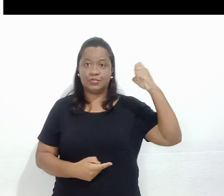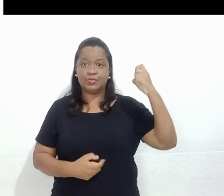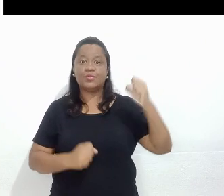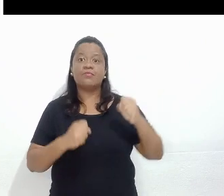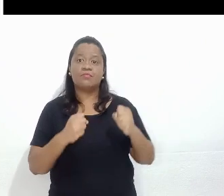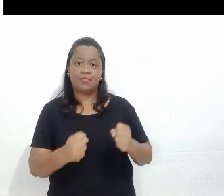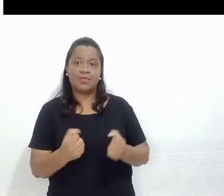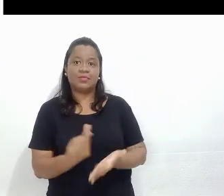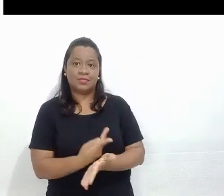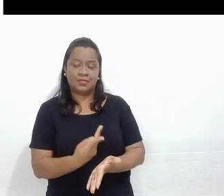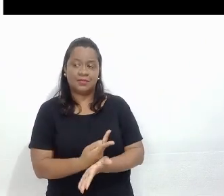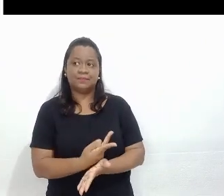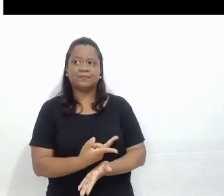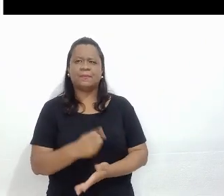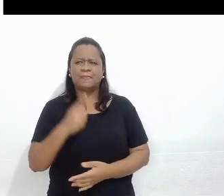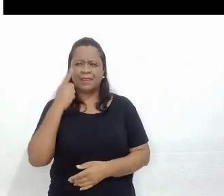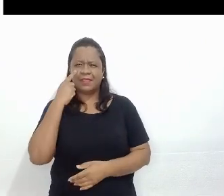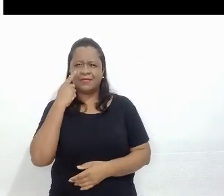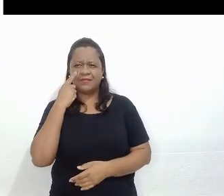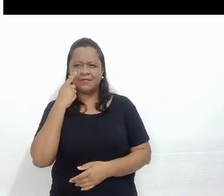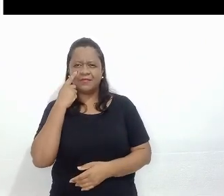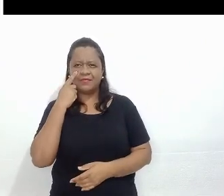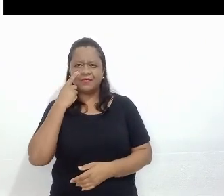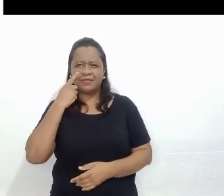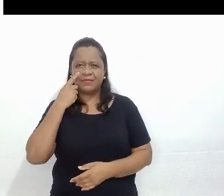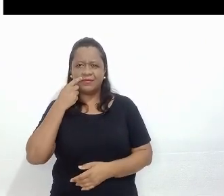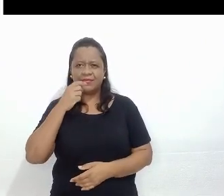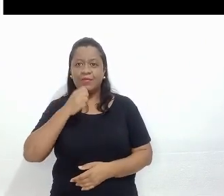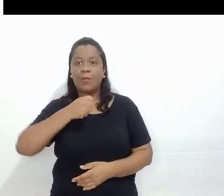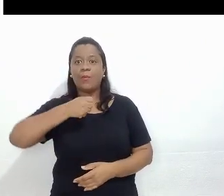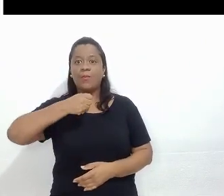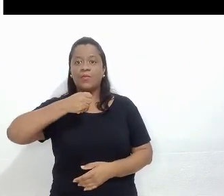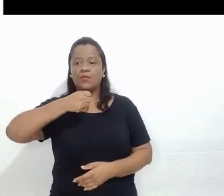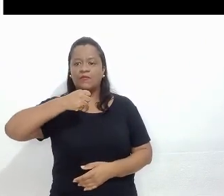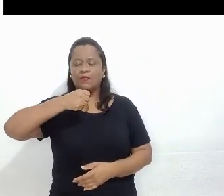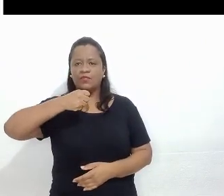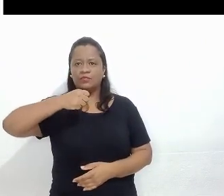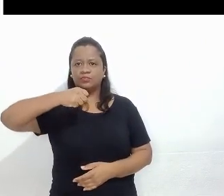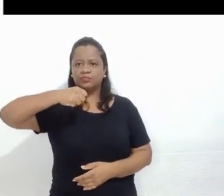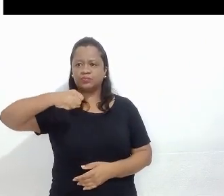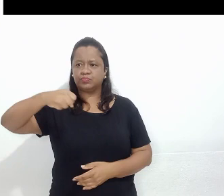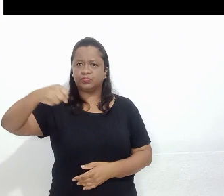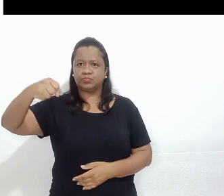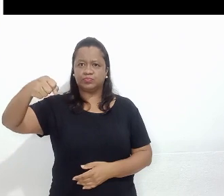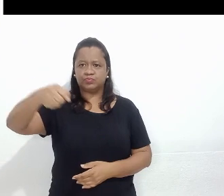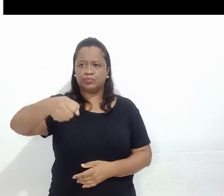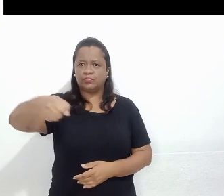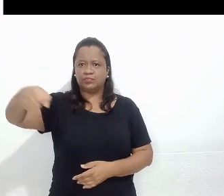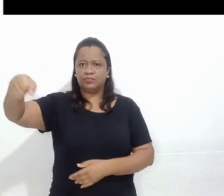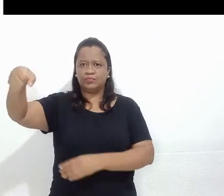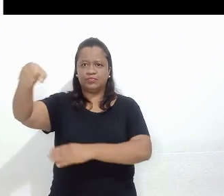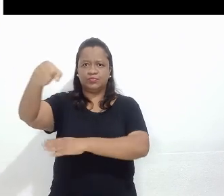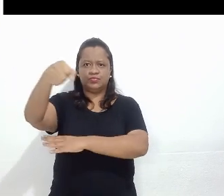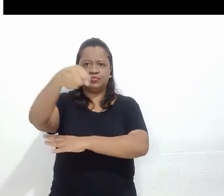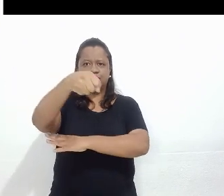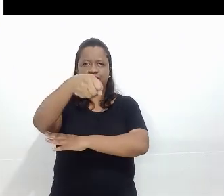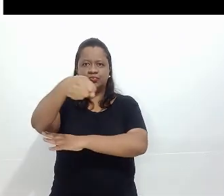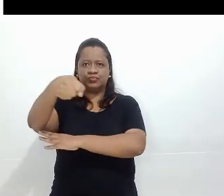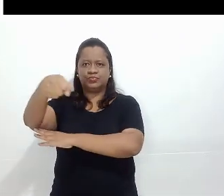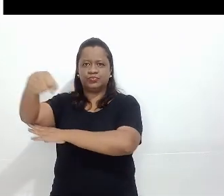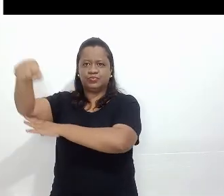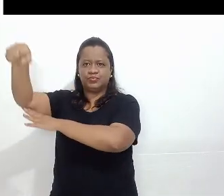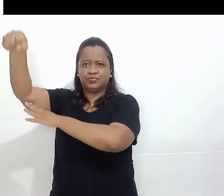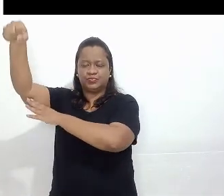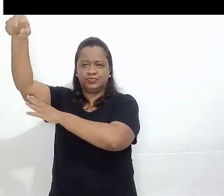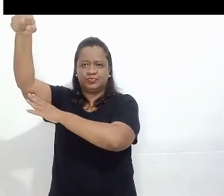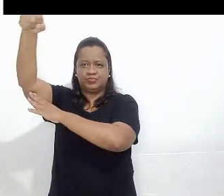Acho que a gente já mostrou a imagem disso aqui. Os microfones boom, né? Que é aquele microfone que vai numa vara, fica lá na pontinha